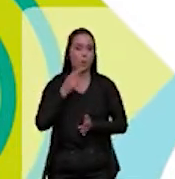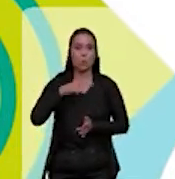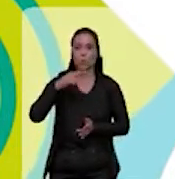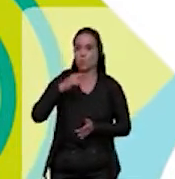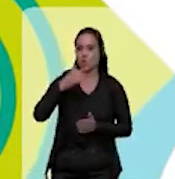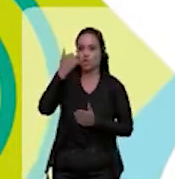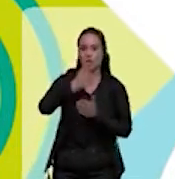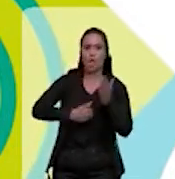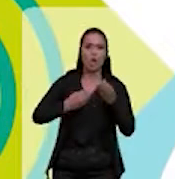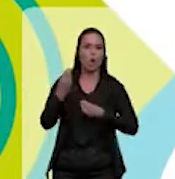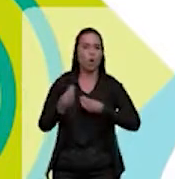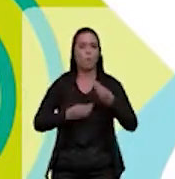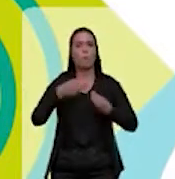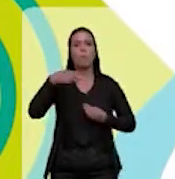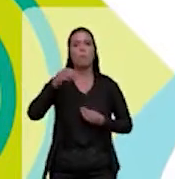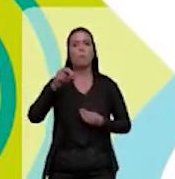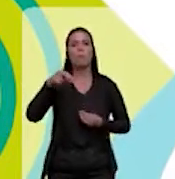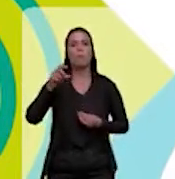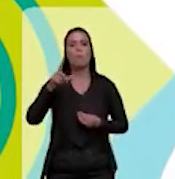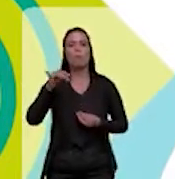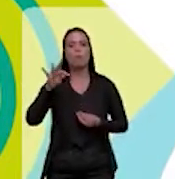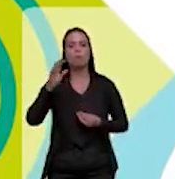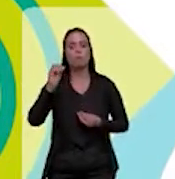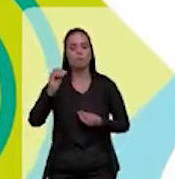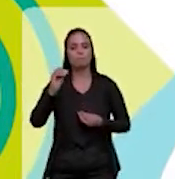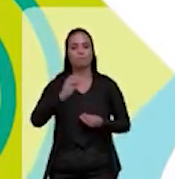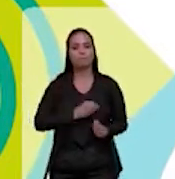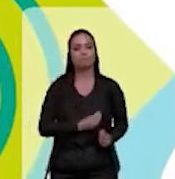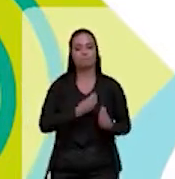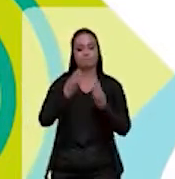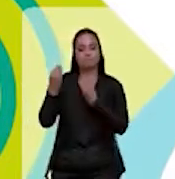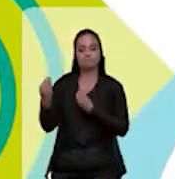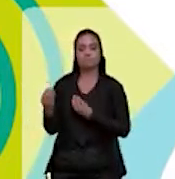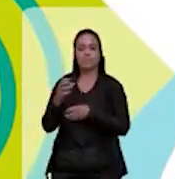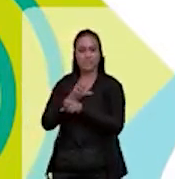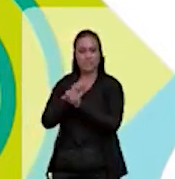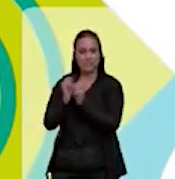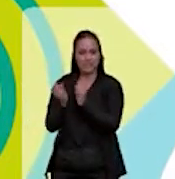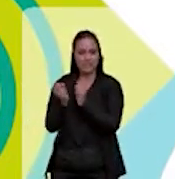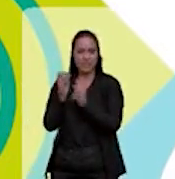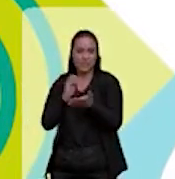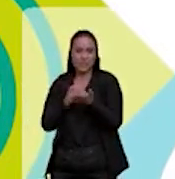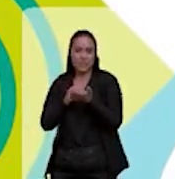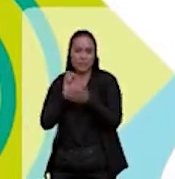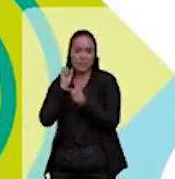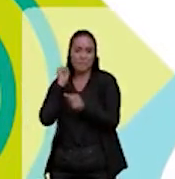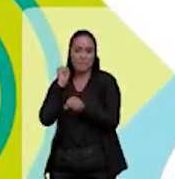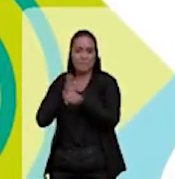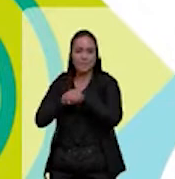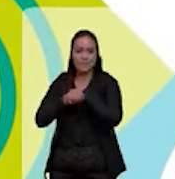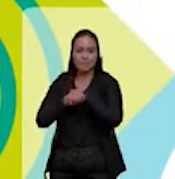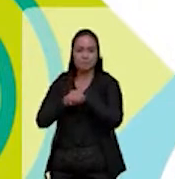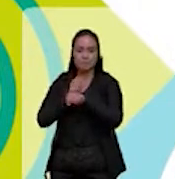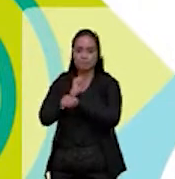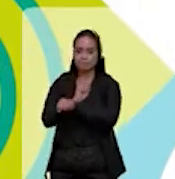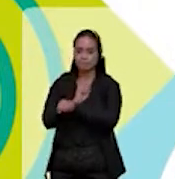jamais ser tomada como um monolito e que se diz rigidez e mobilidade petrificação